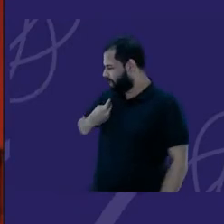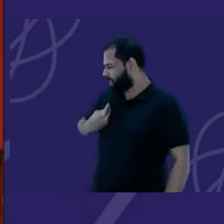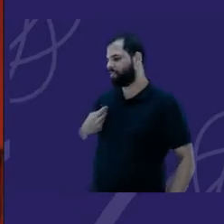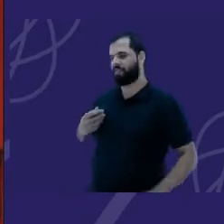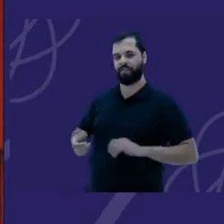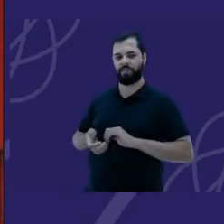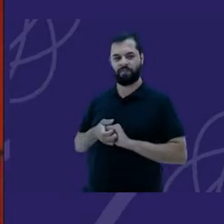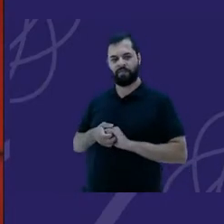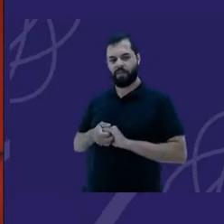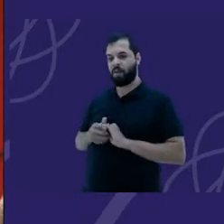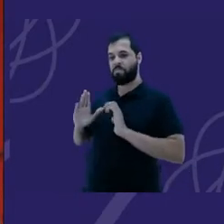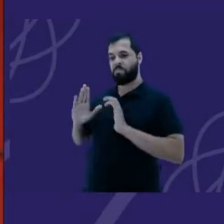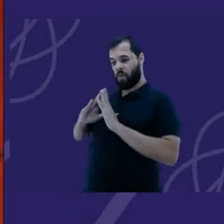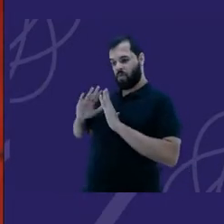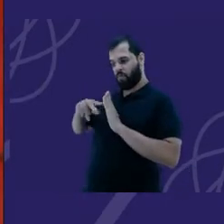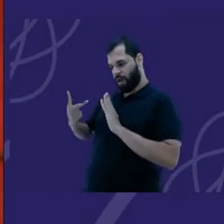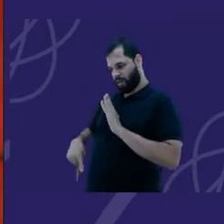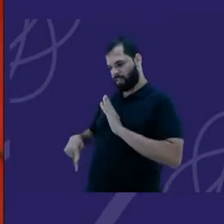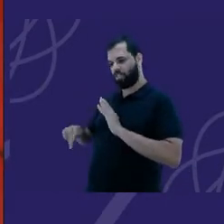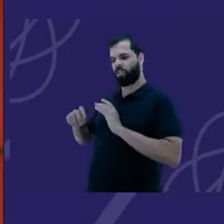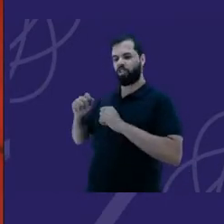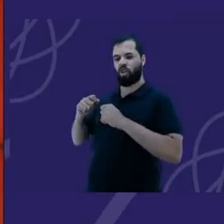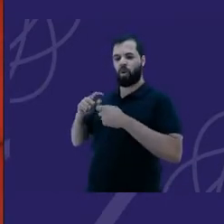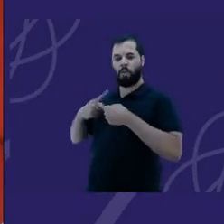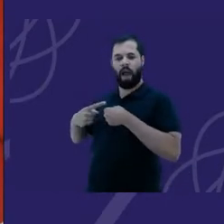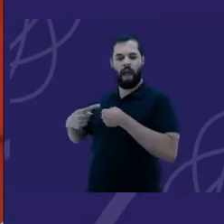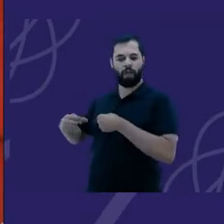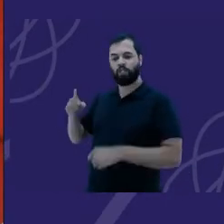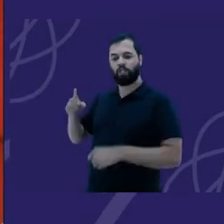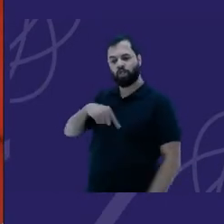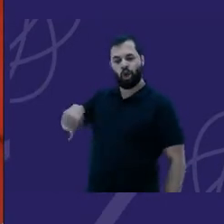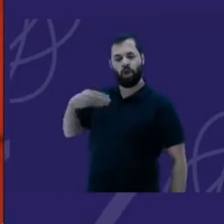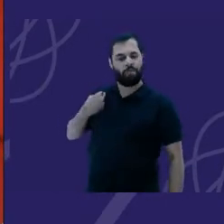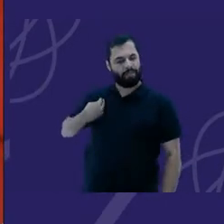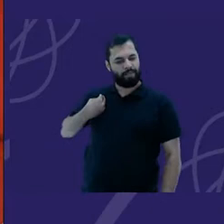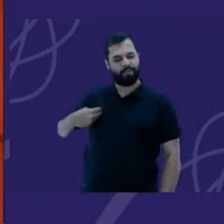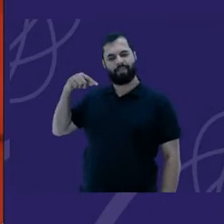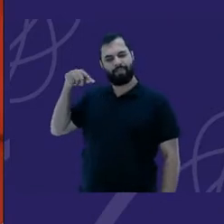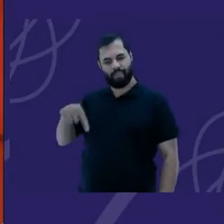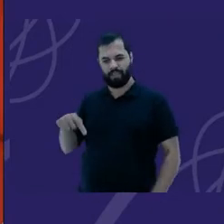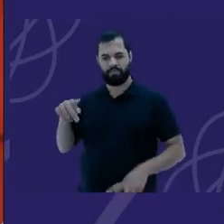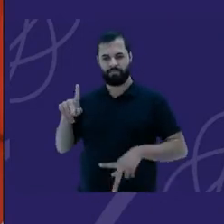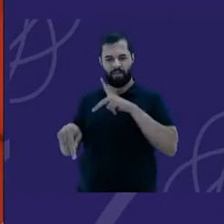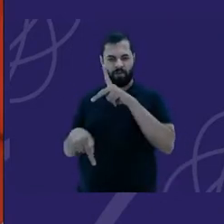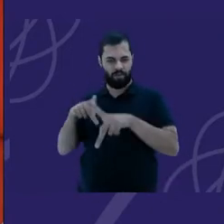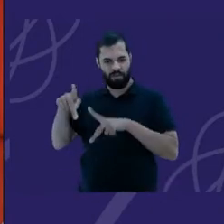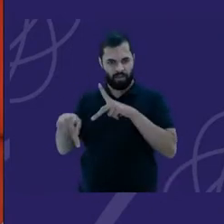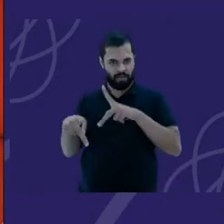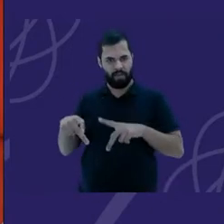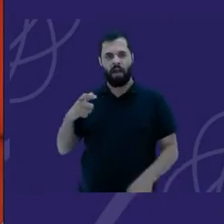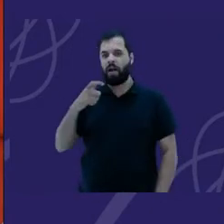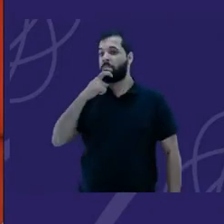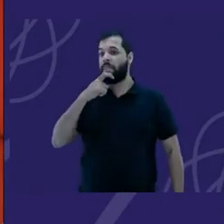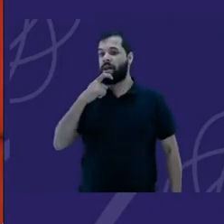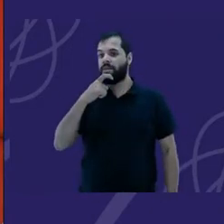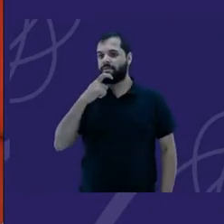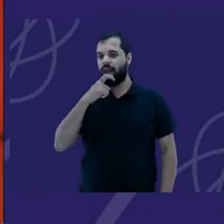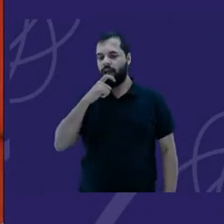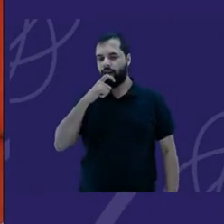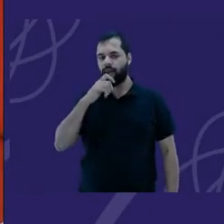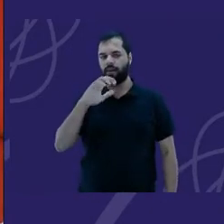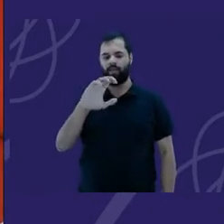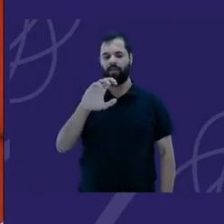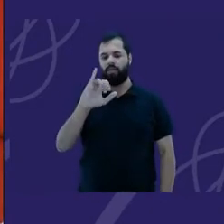Morador aqui da área. Nós estamos aqui, pessoal, na Vila da Penha, oh, na Penha Circular.